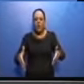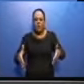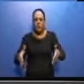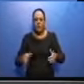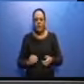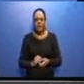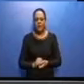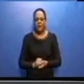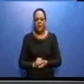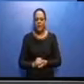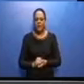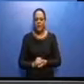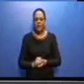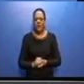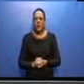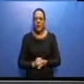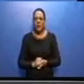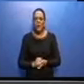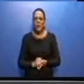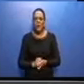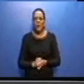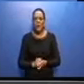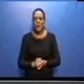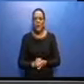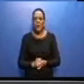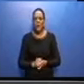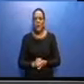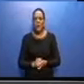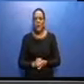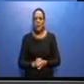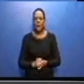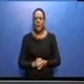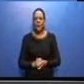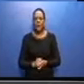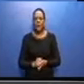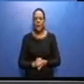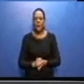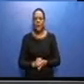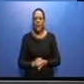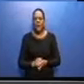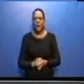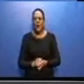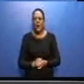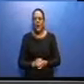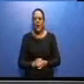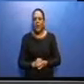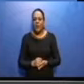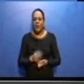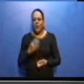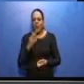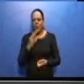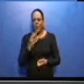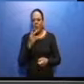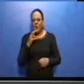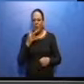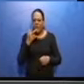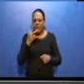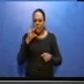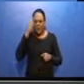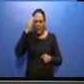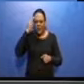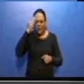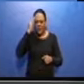né, de comparação, por acesso rodoviário de Barretos, a capital, né, São Paulo, nós temos aí cerca